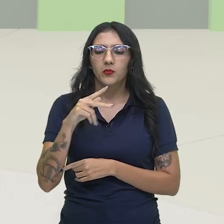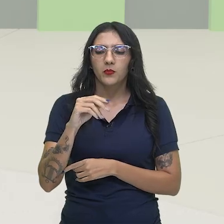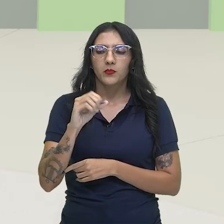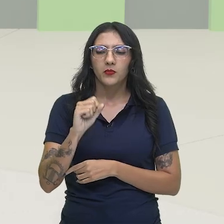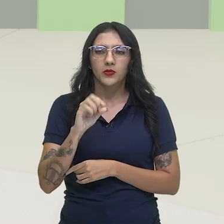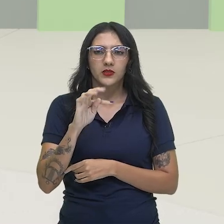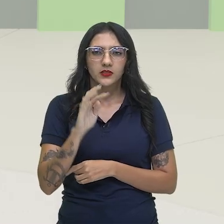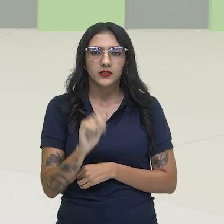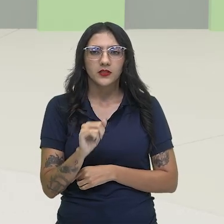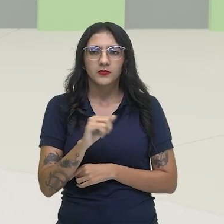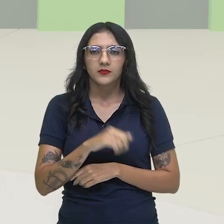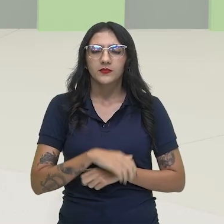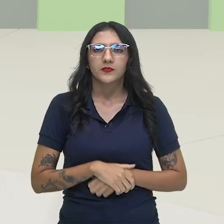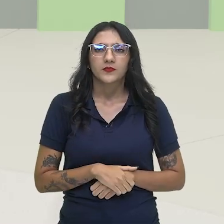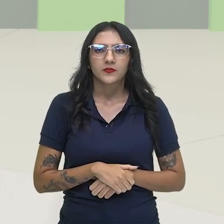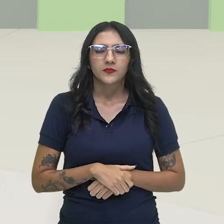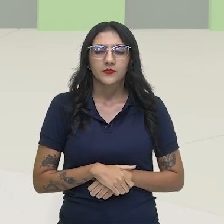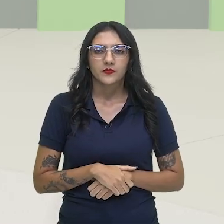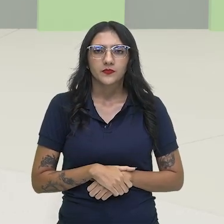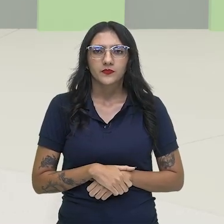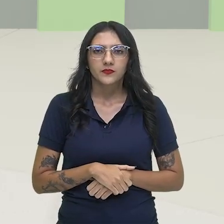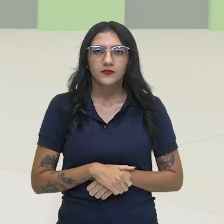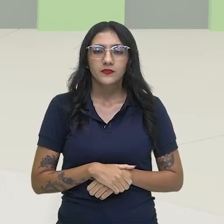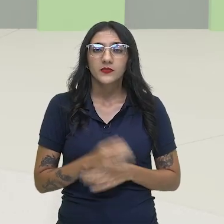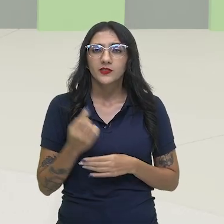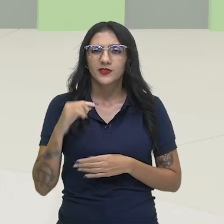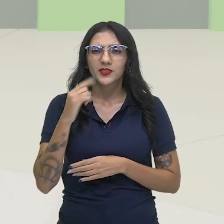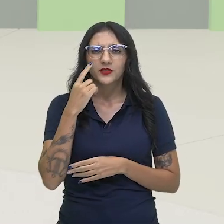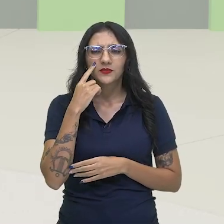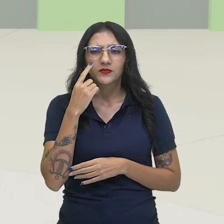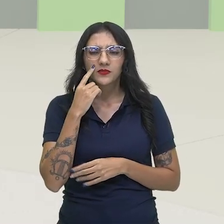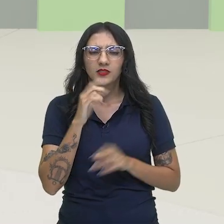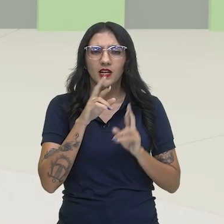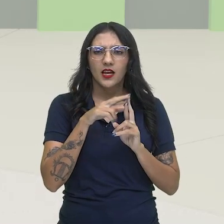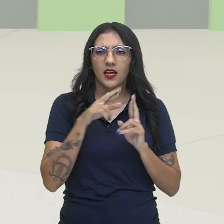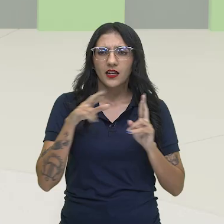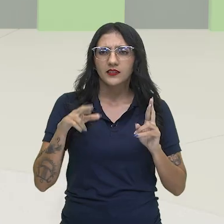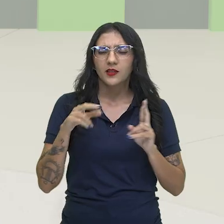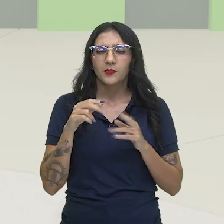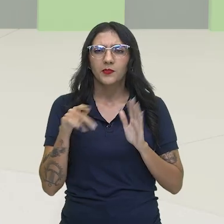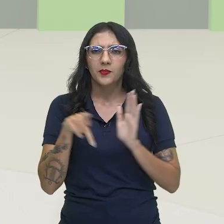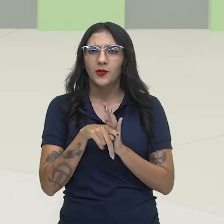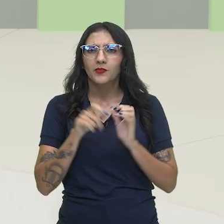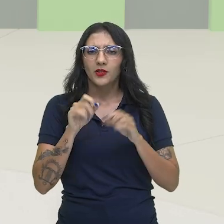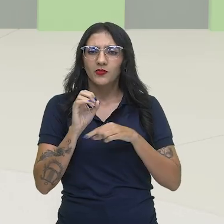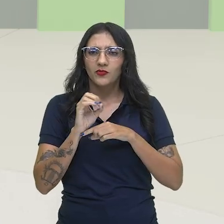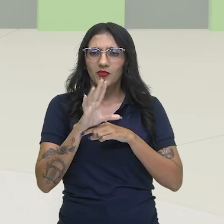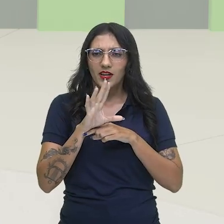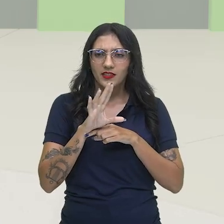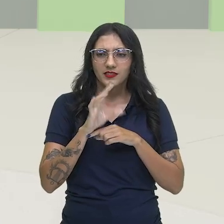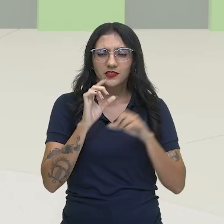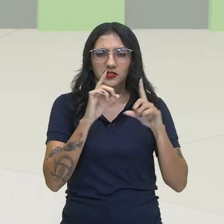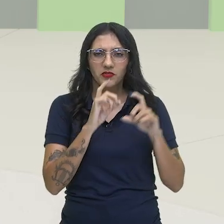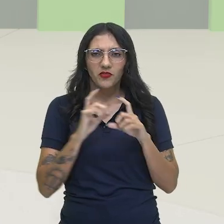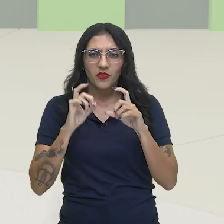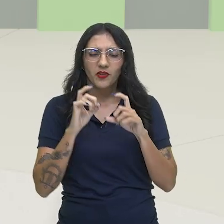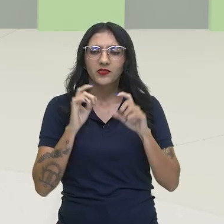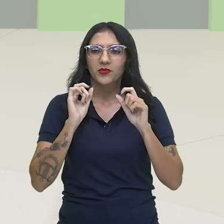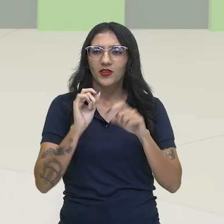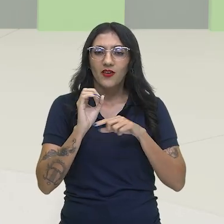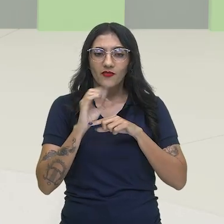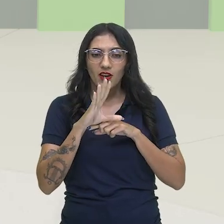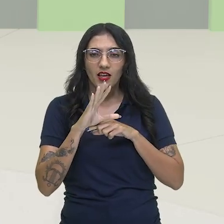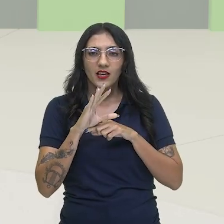Tá? Então, a reação que vocês virem nesses flashes fotográficos é a reação que